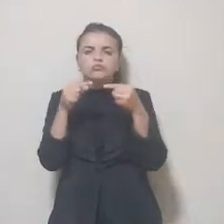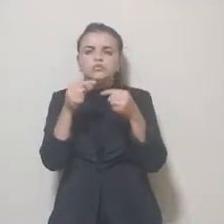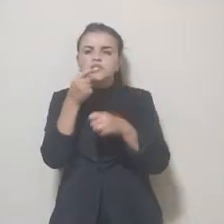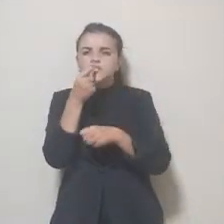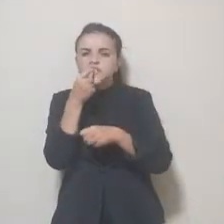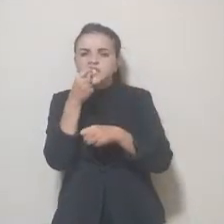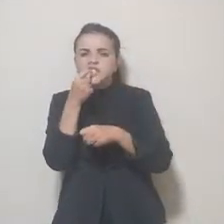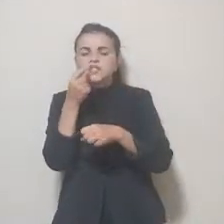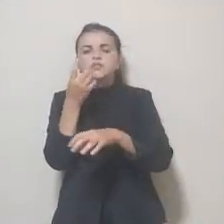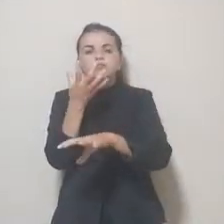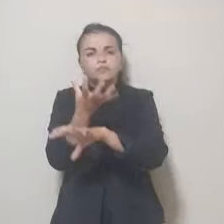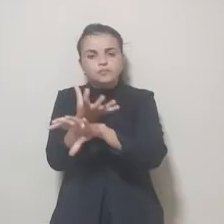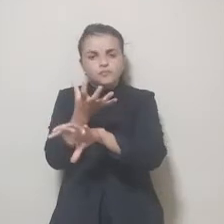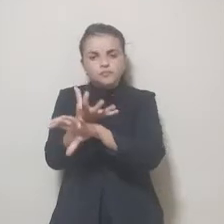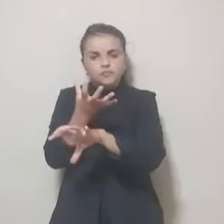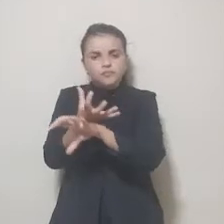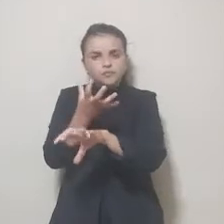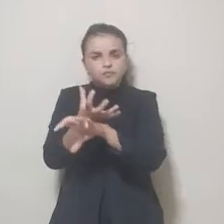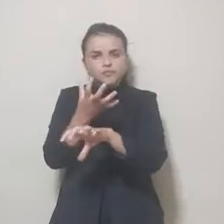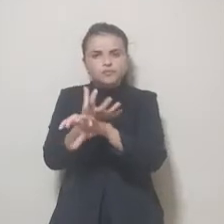paratireoide. Nossa glândula